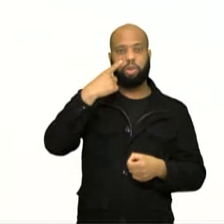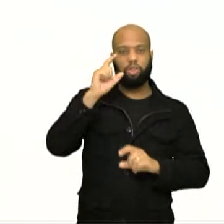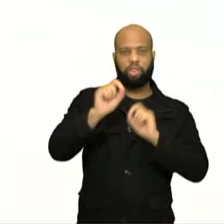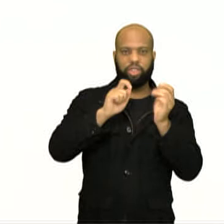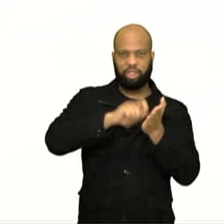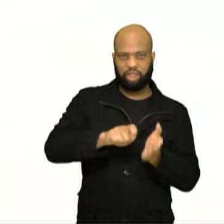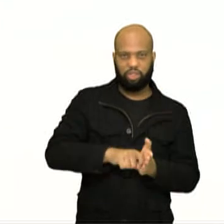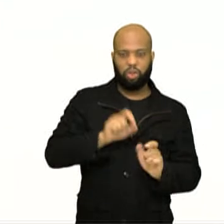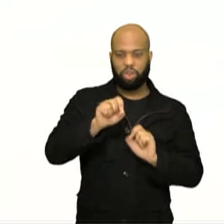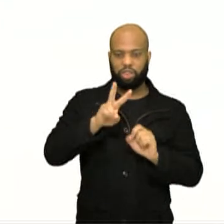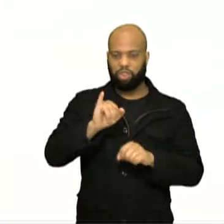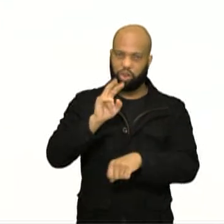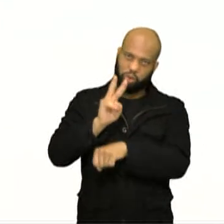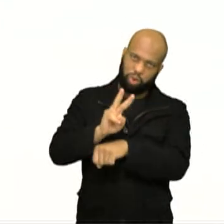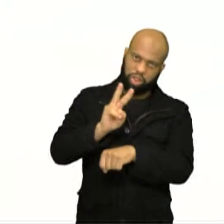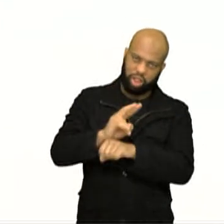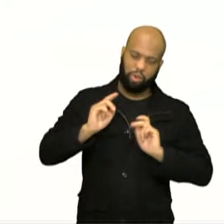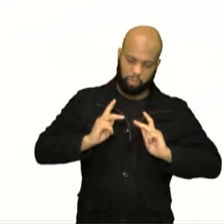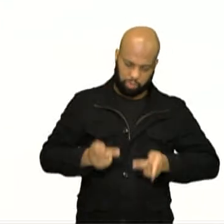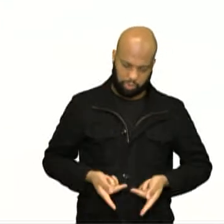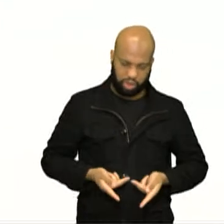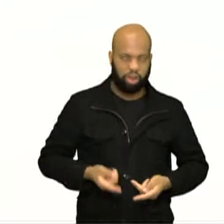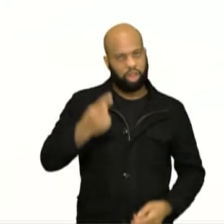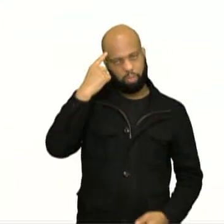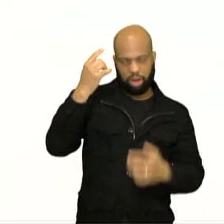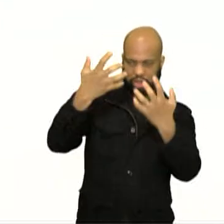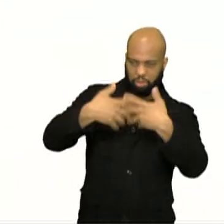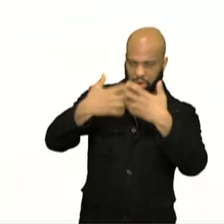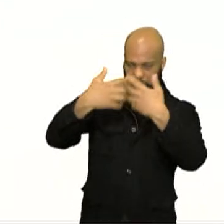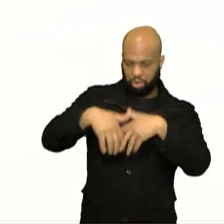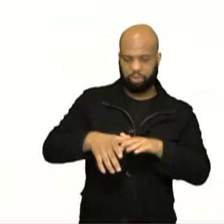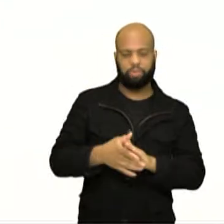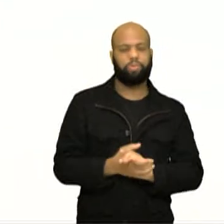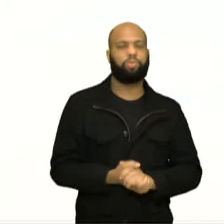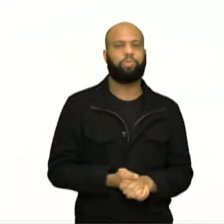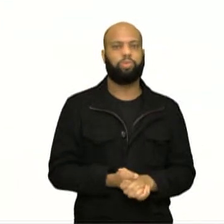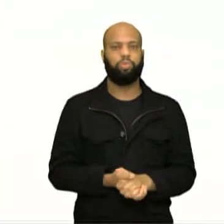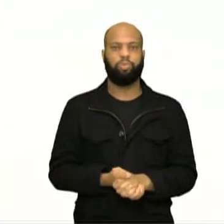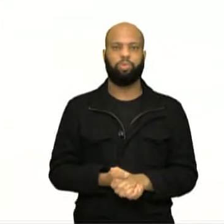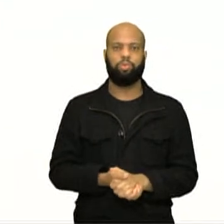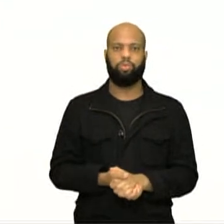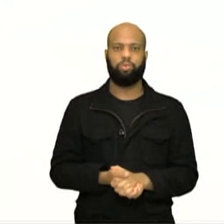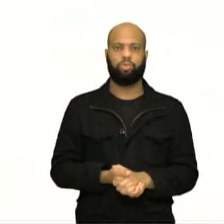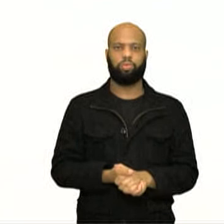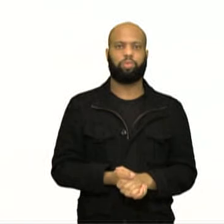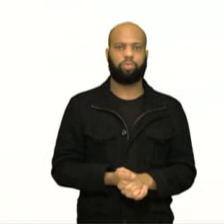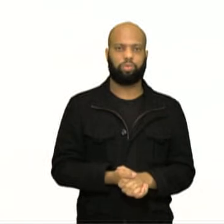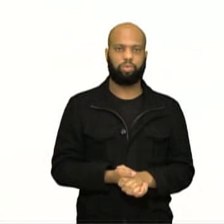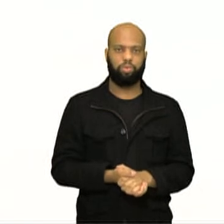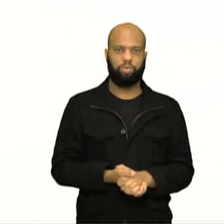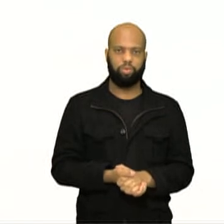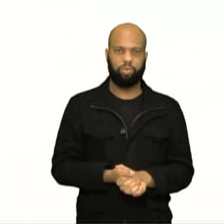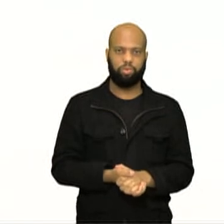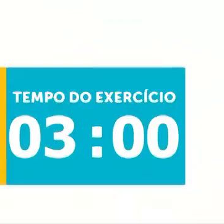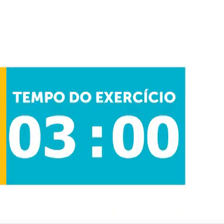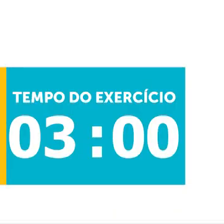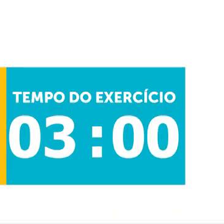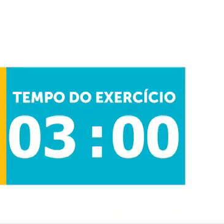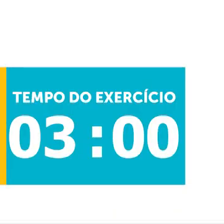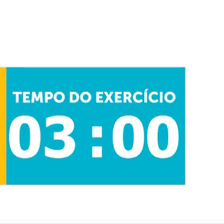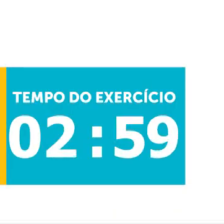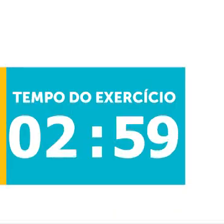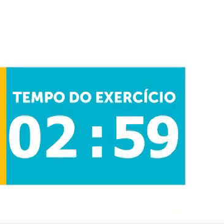da nossa própria espécie. Eu vou deixar você pensar um pouquinho e daqui a pouco a gente retorna com uma sugestão de resposta.